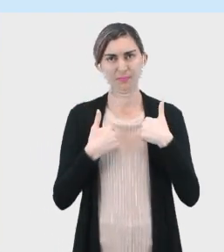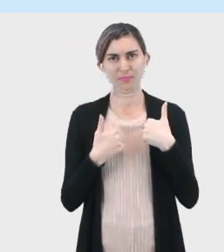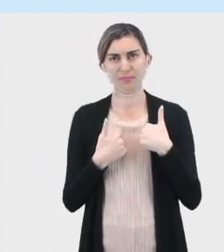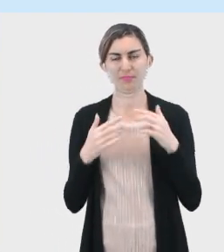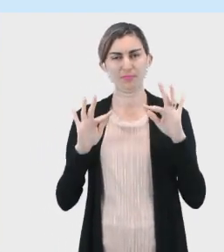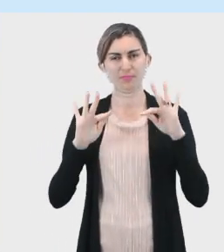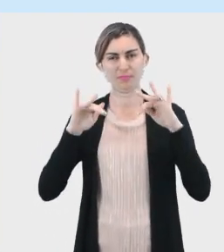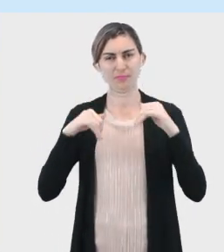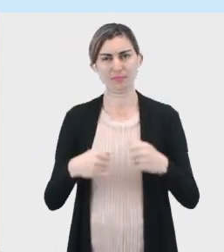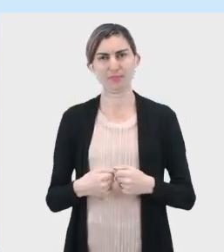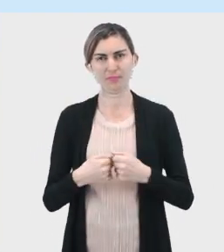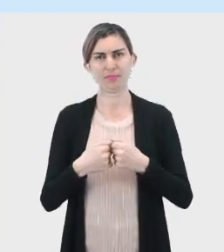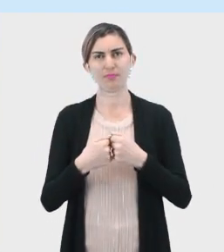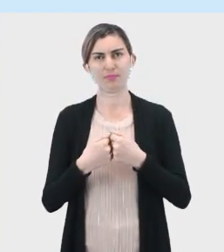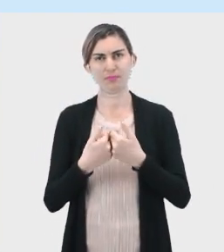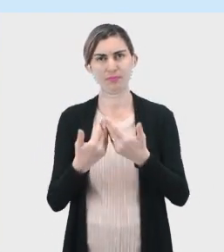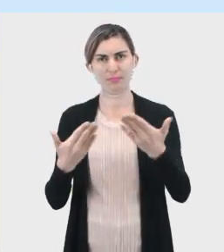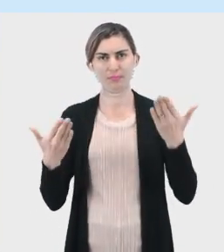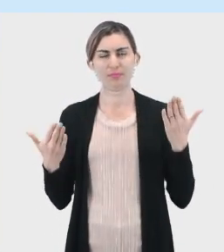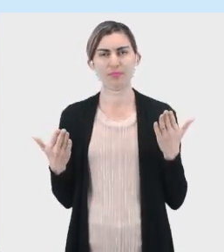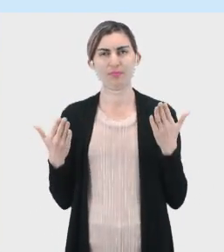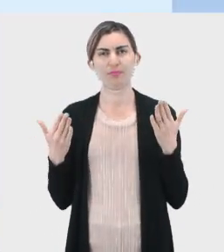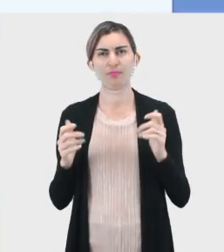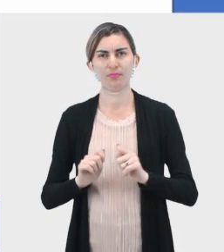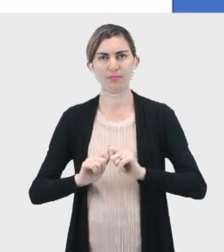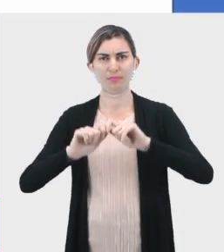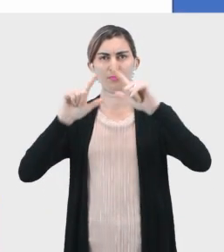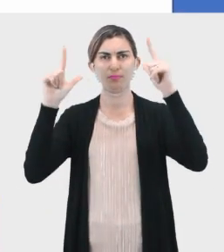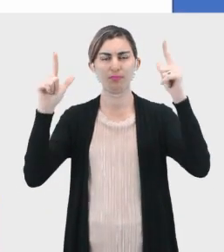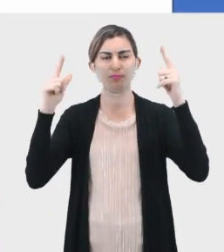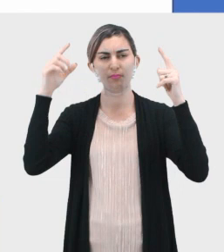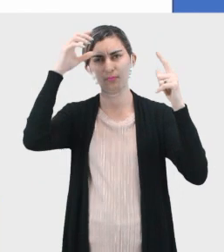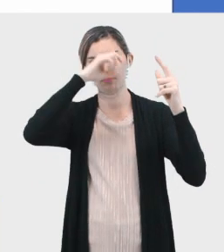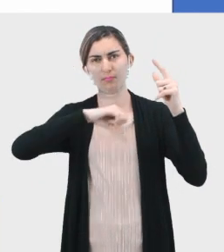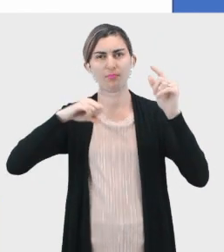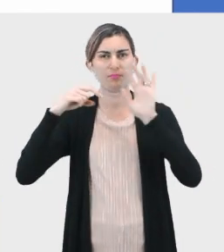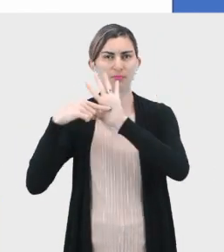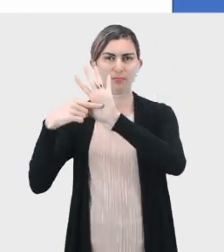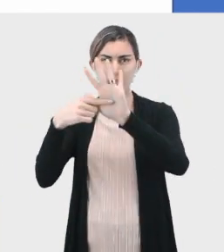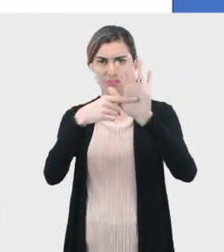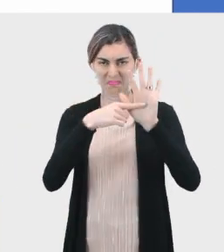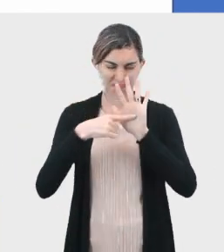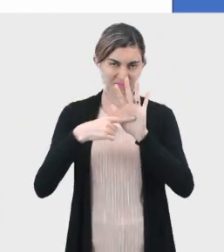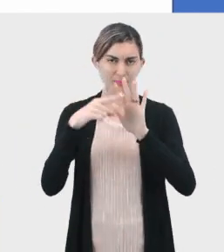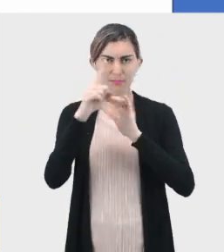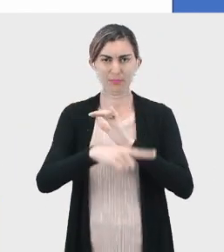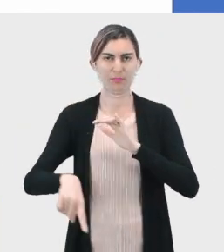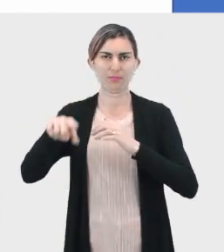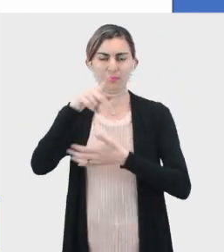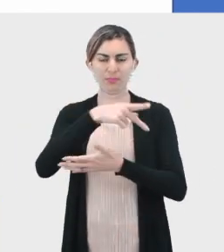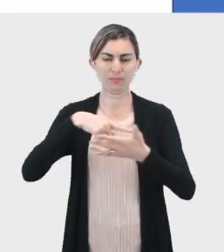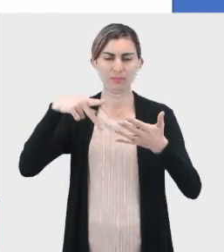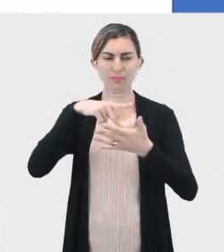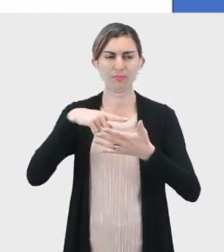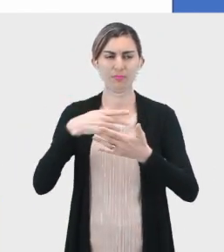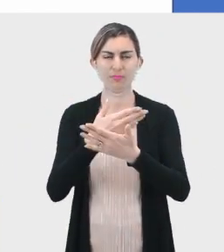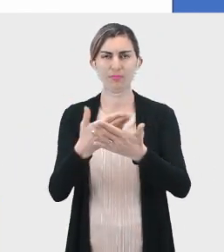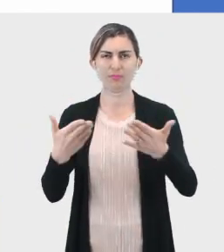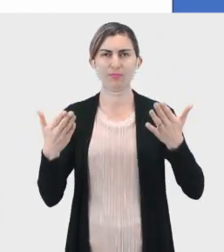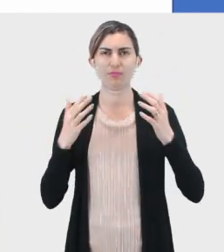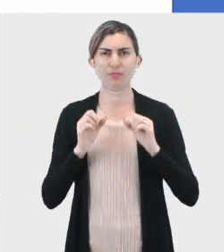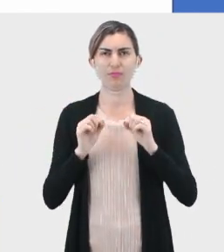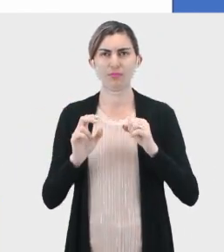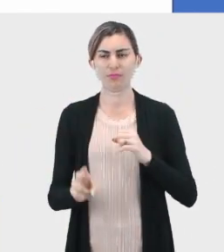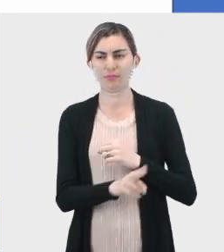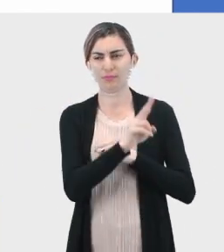gente finalizar, o que foi que a gente viu, né? Nós vimos poemas. E aí a gente